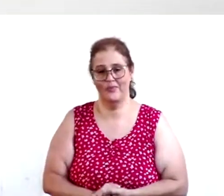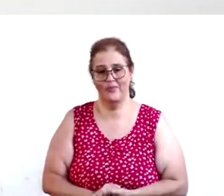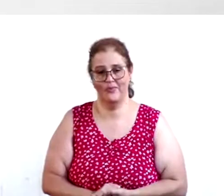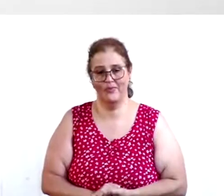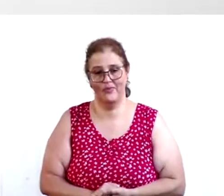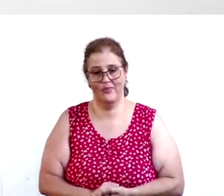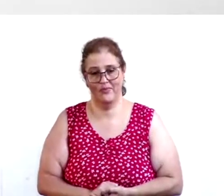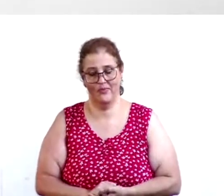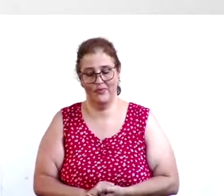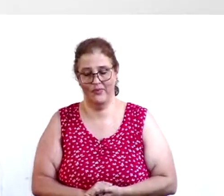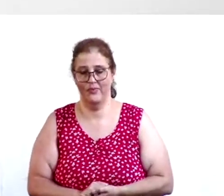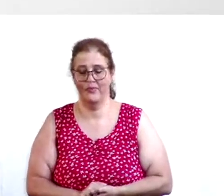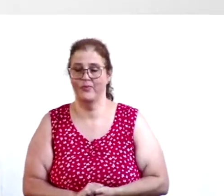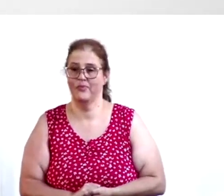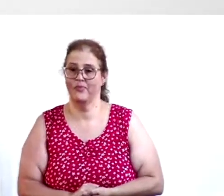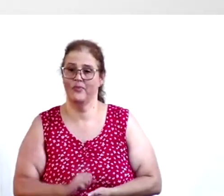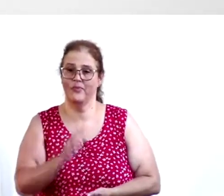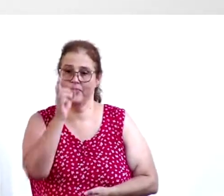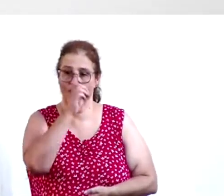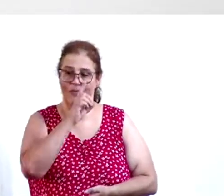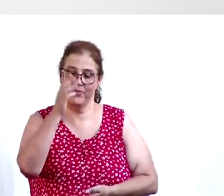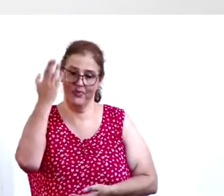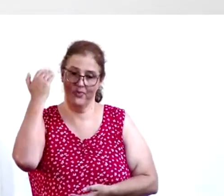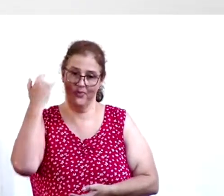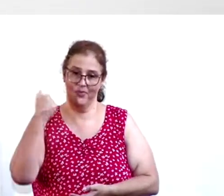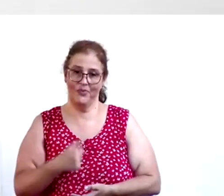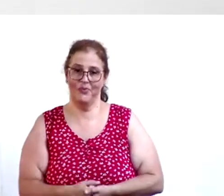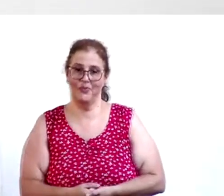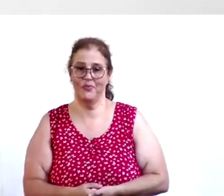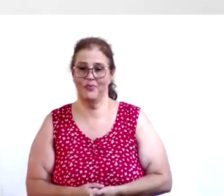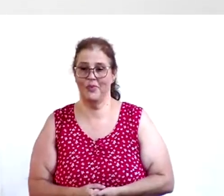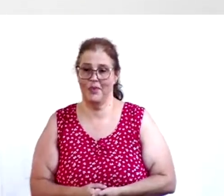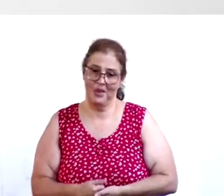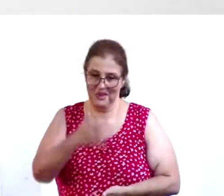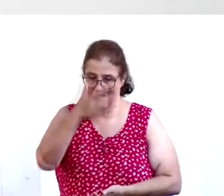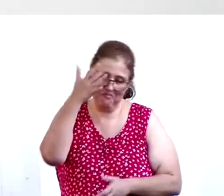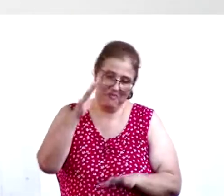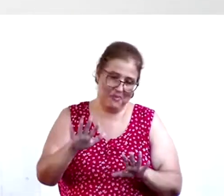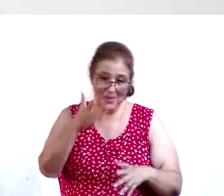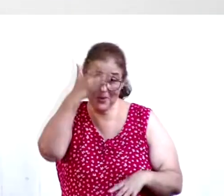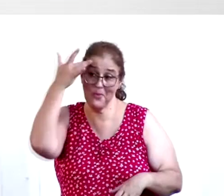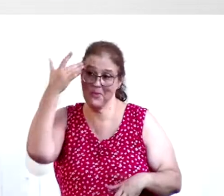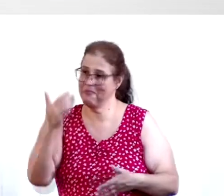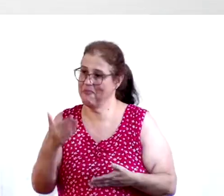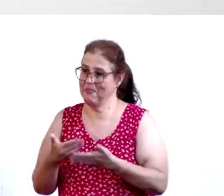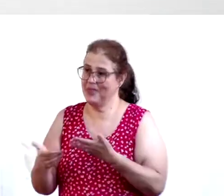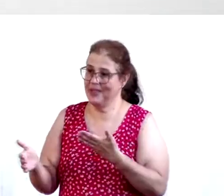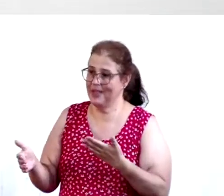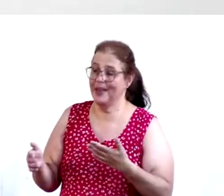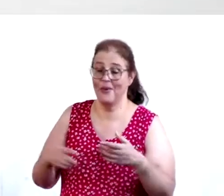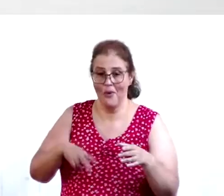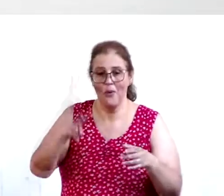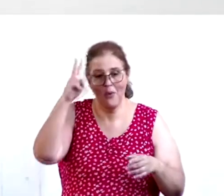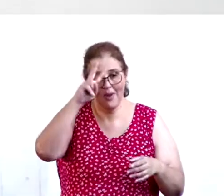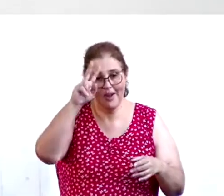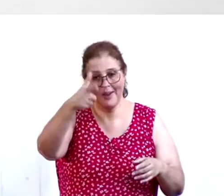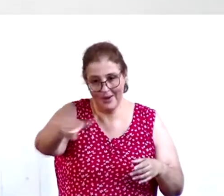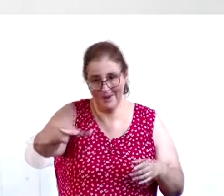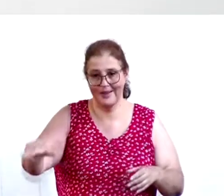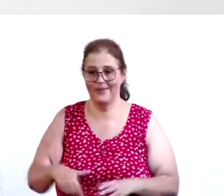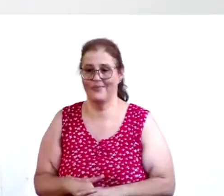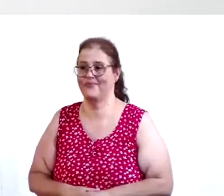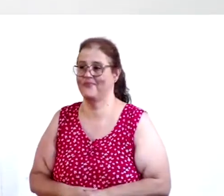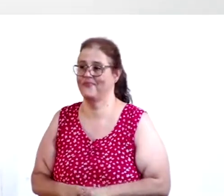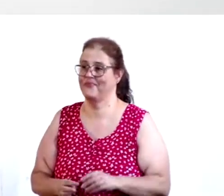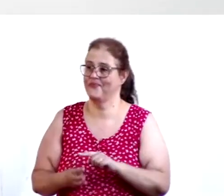só para relembrar aqui alguns que talvez tenham perdido essa pregação, ou relembrar aqueles que tenham ouvido. E a